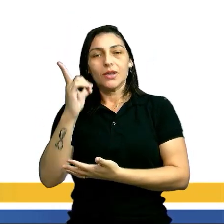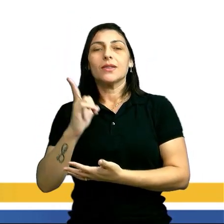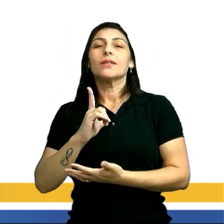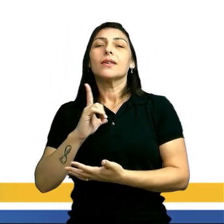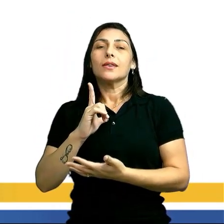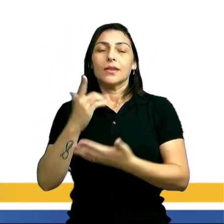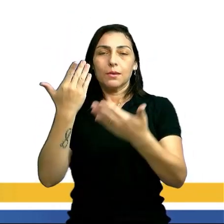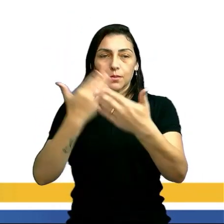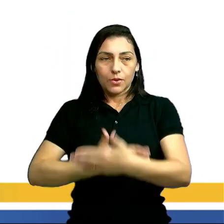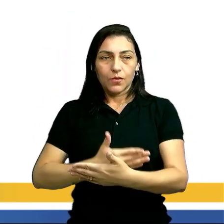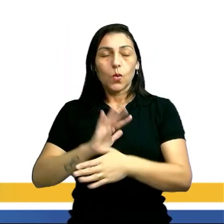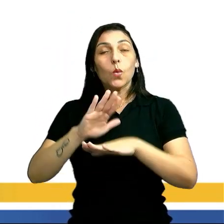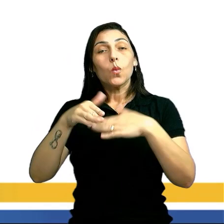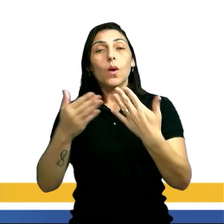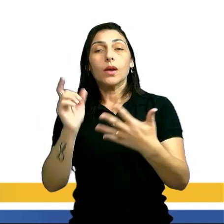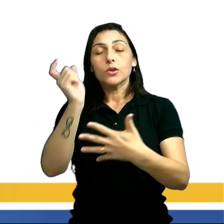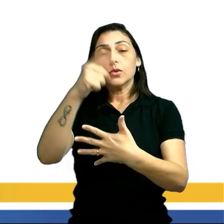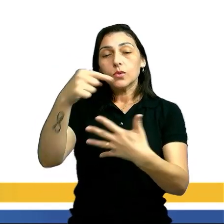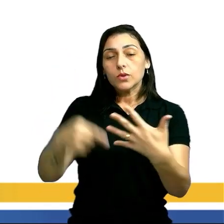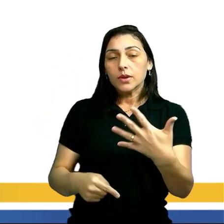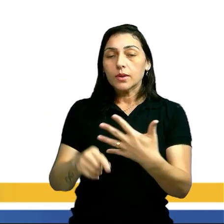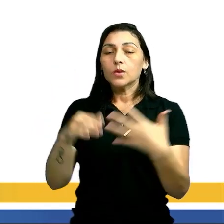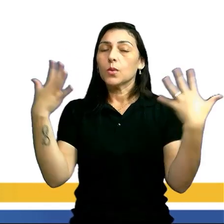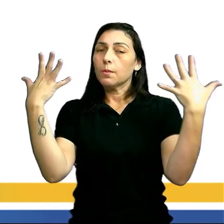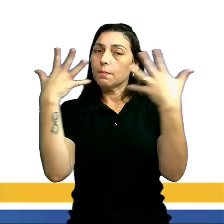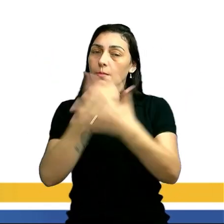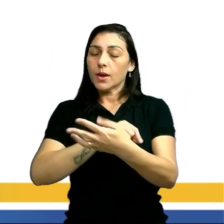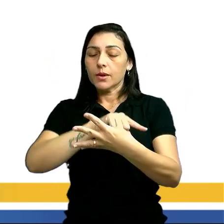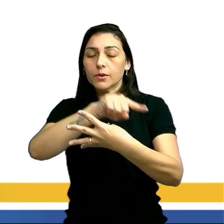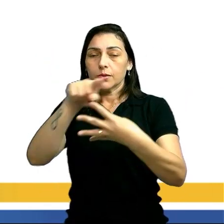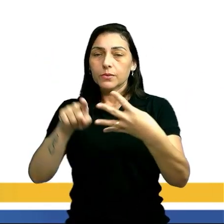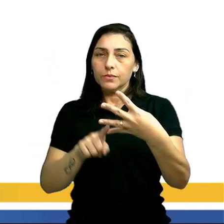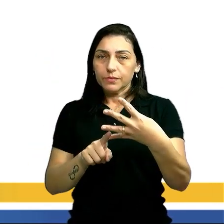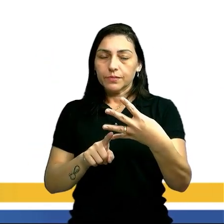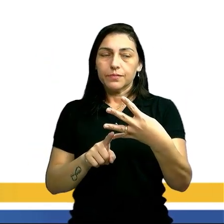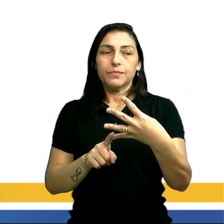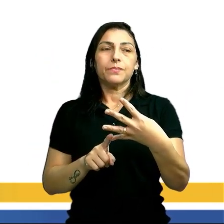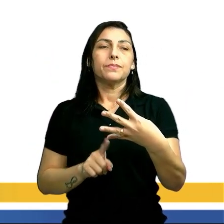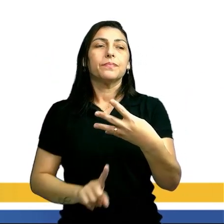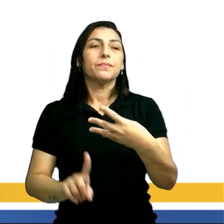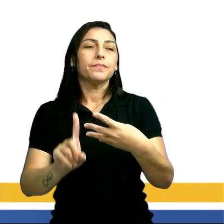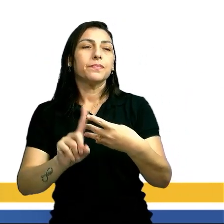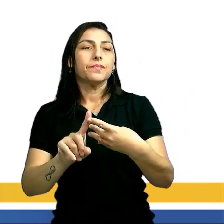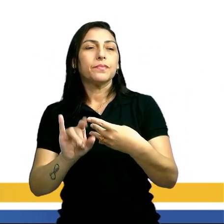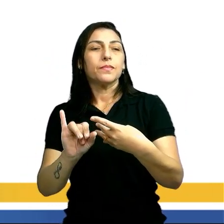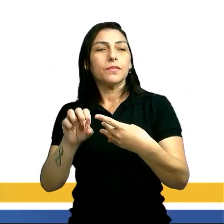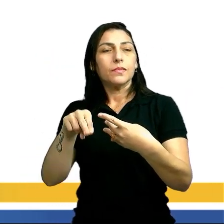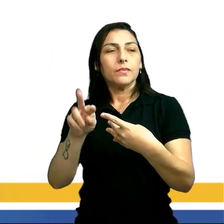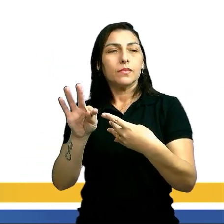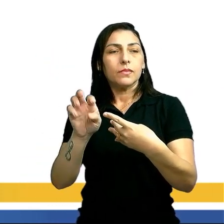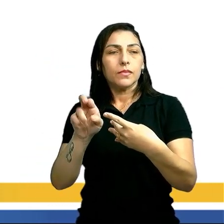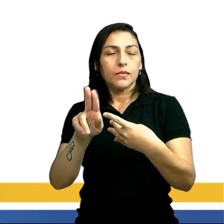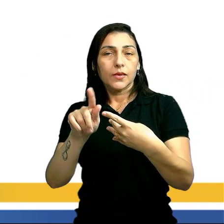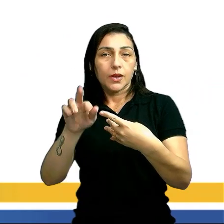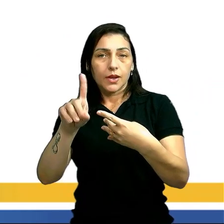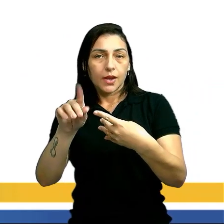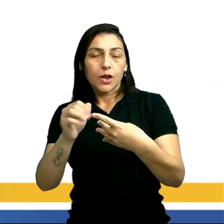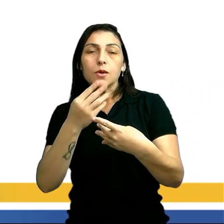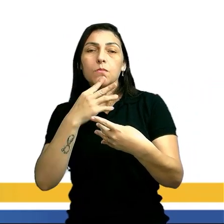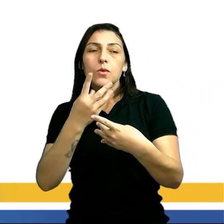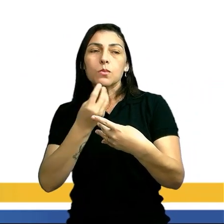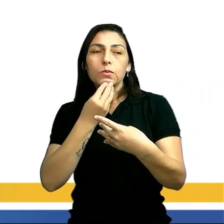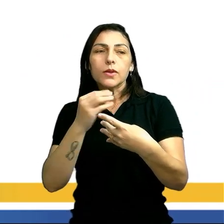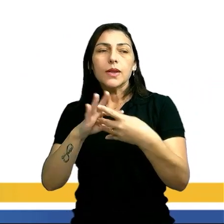cair. Agora, quais são os elementos do belo, os 4 elementos do belo para Aristóteles? Integridade,